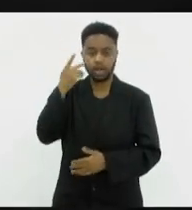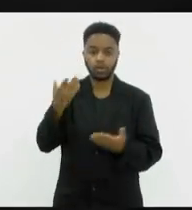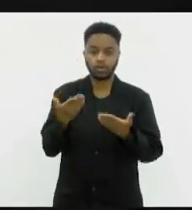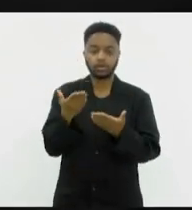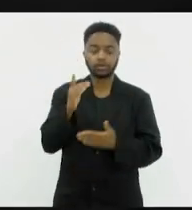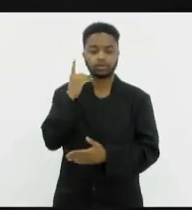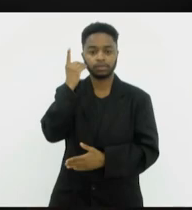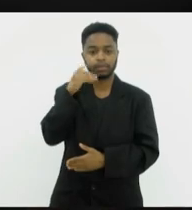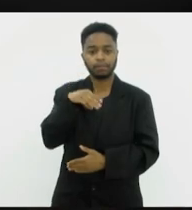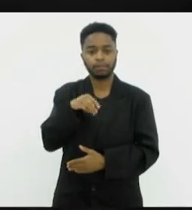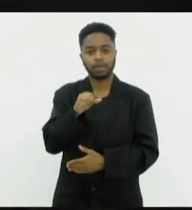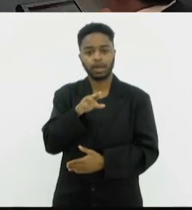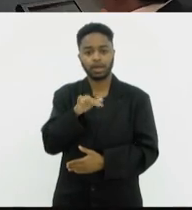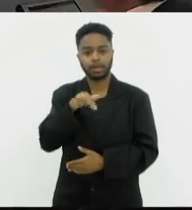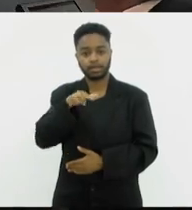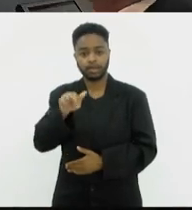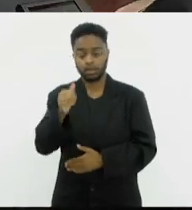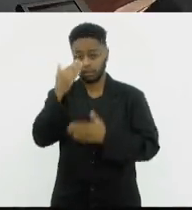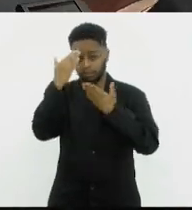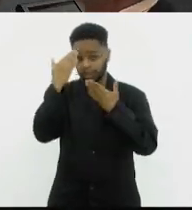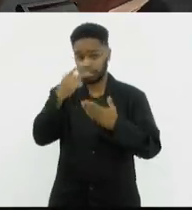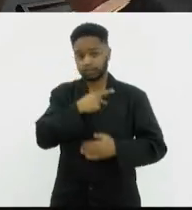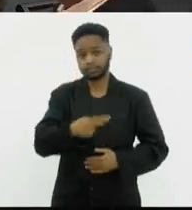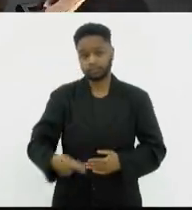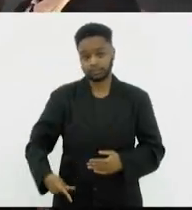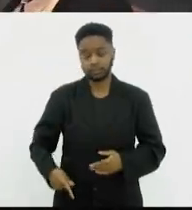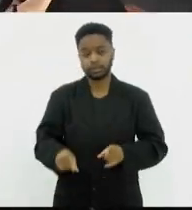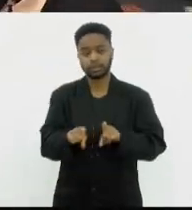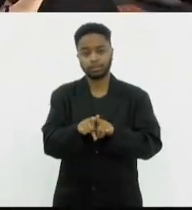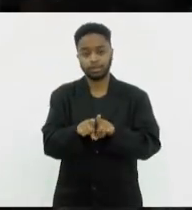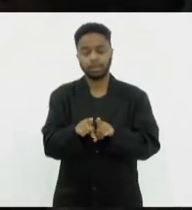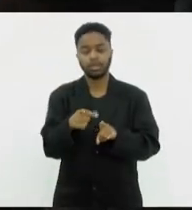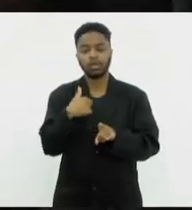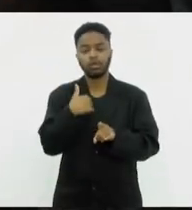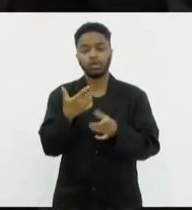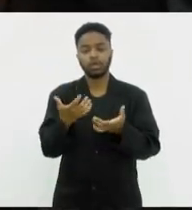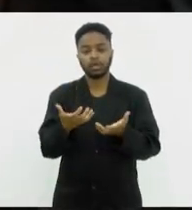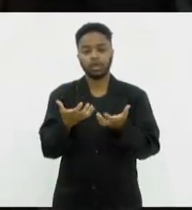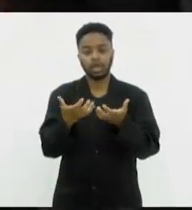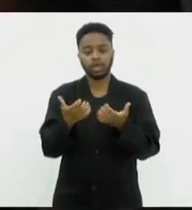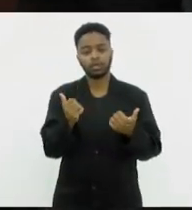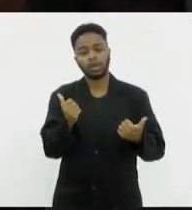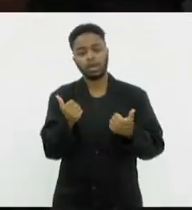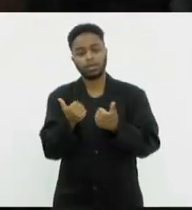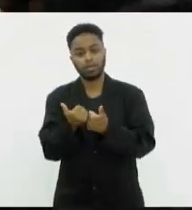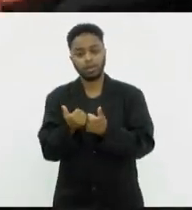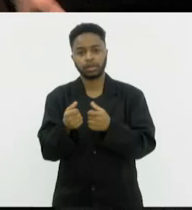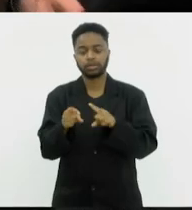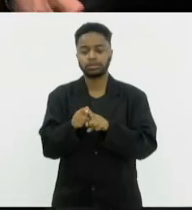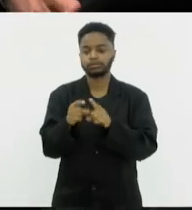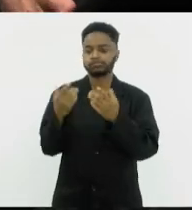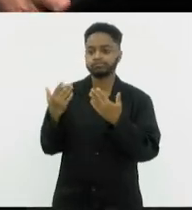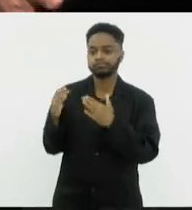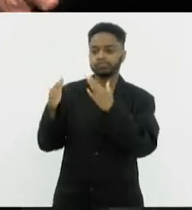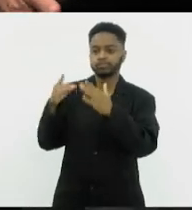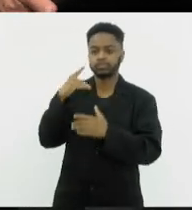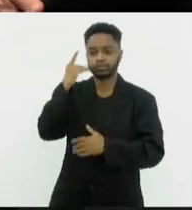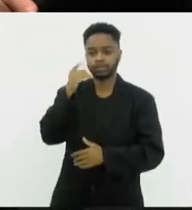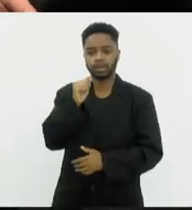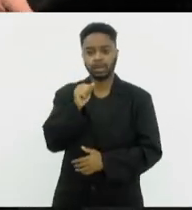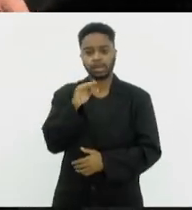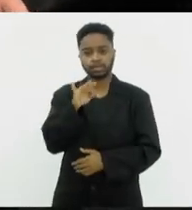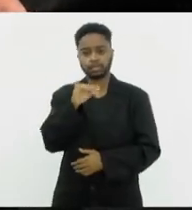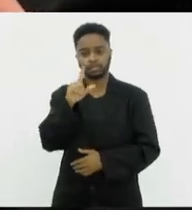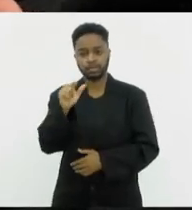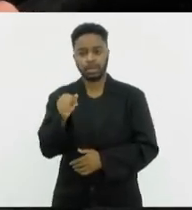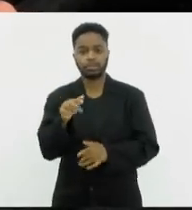MST. Obrigada, presidente. Também gostaria de fazer coro aqui e saudar o deputado Átila Nunes por